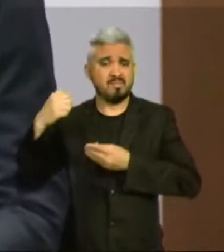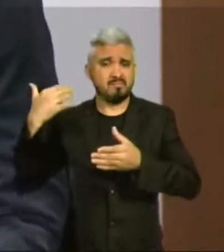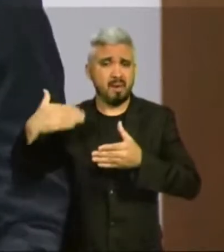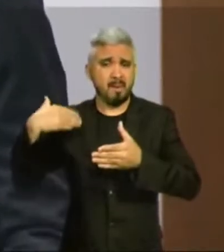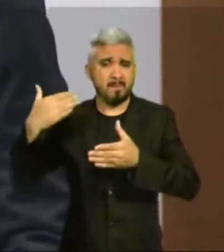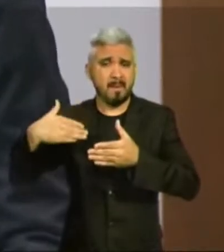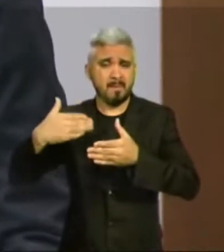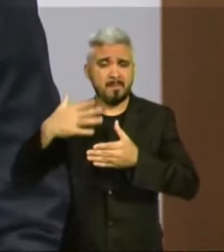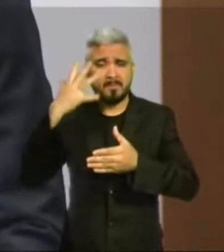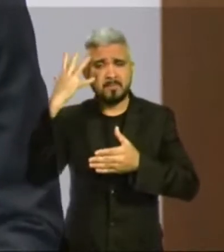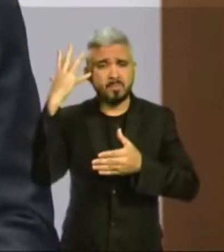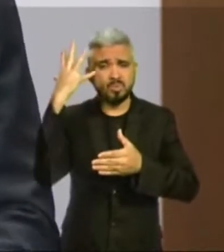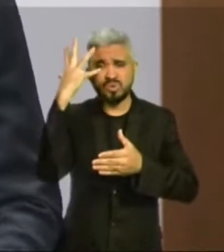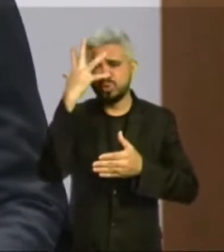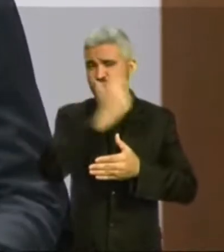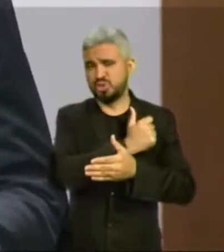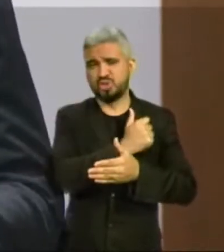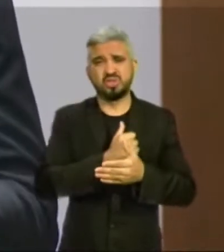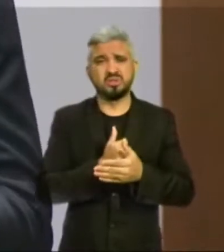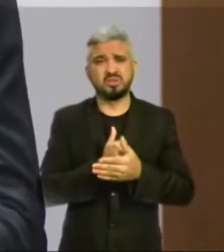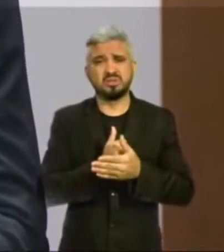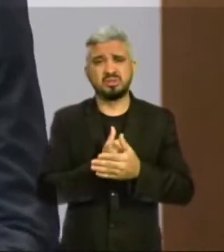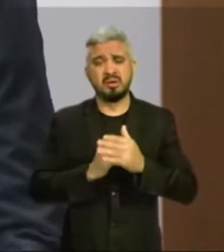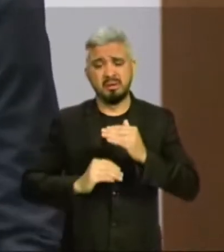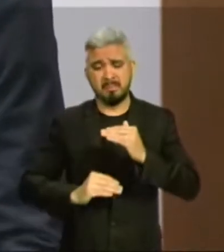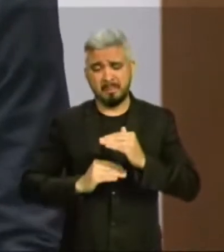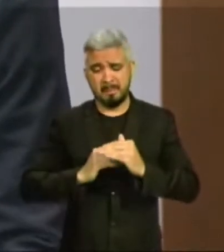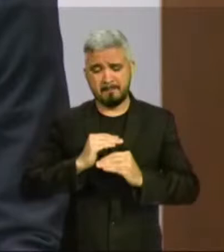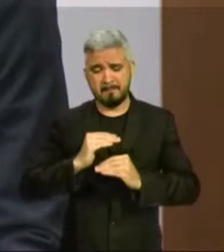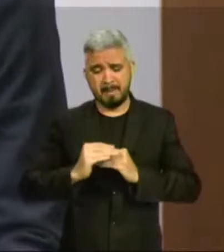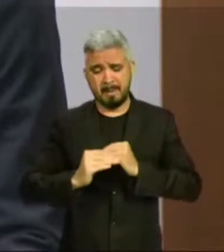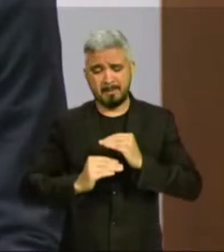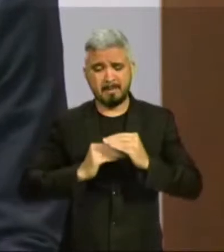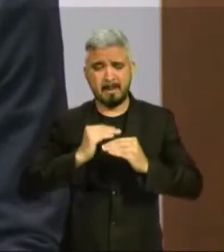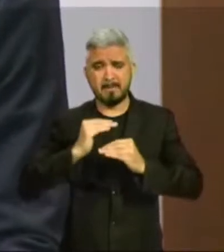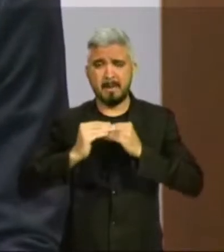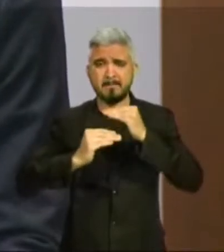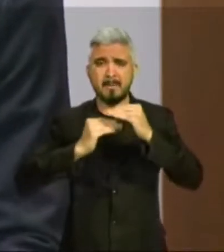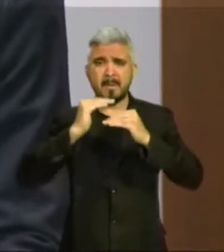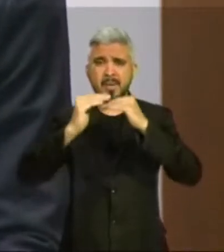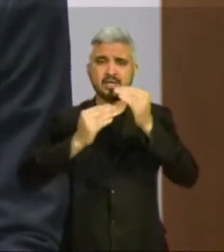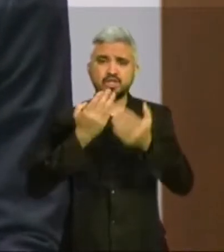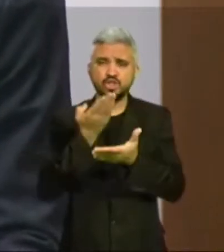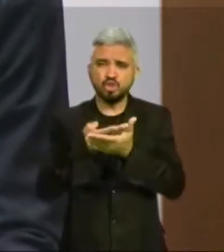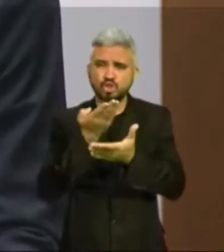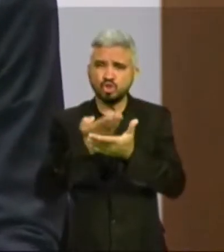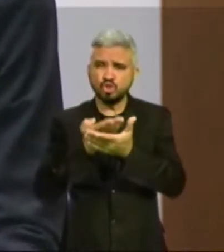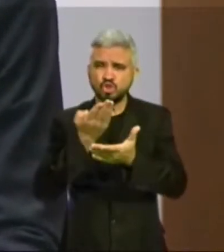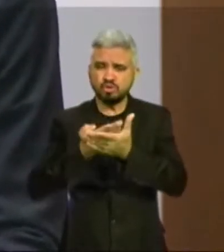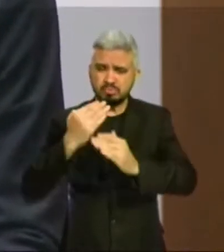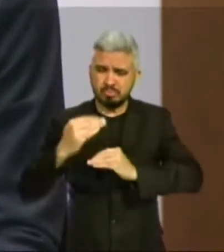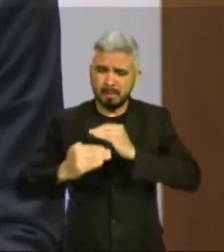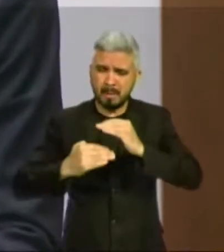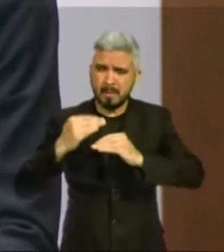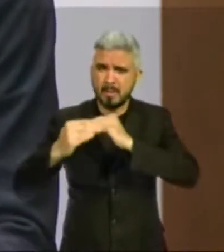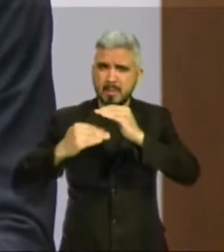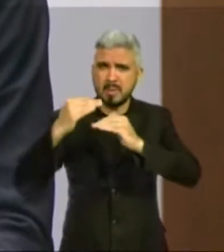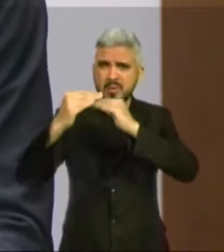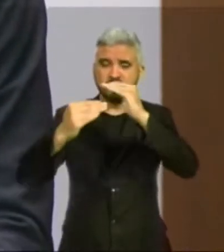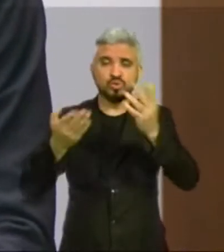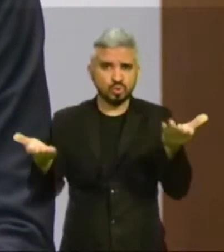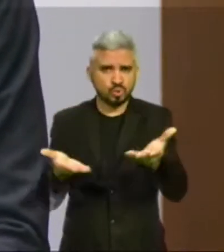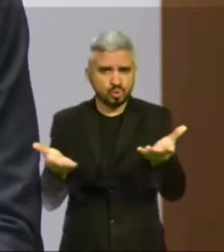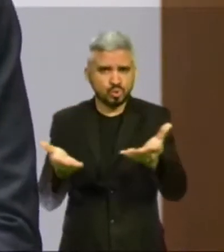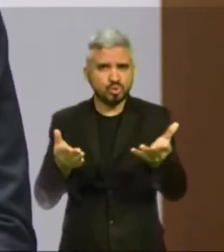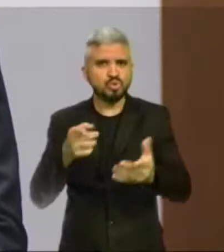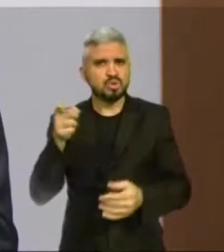de baixo, que conseguiu progredir na vida com estudo, que hoje comanda com muita correção, com muita lealdade